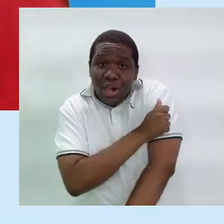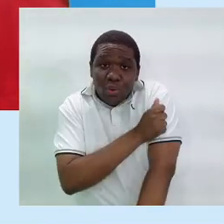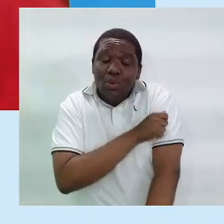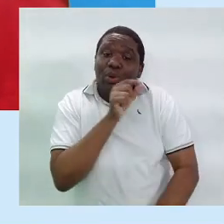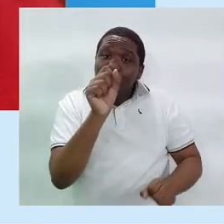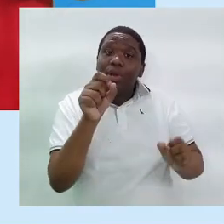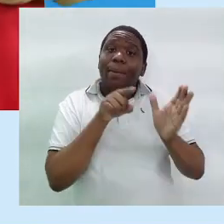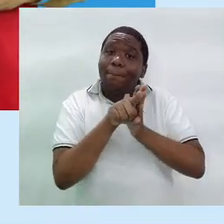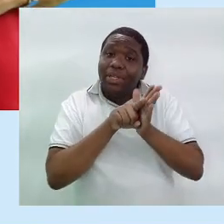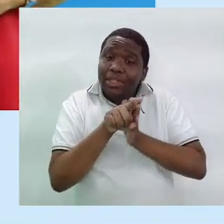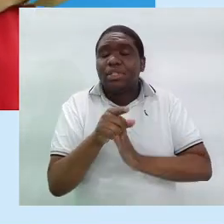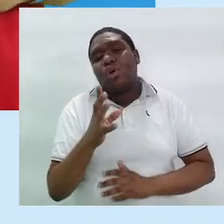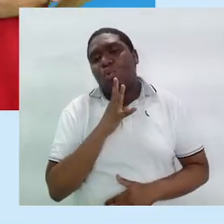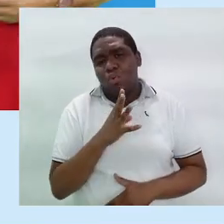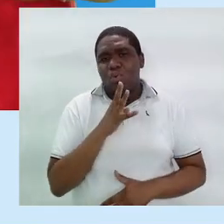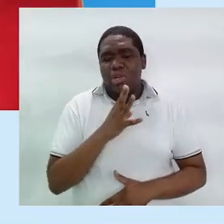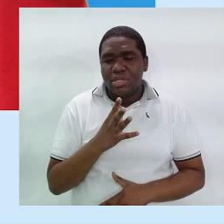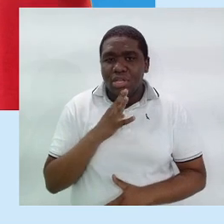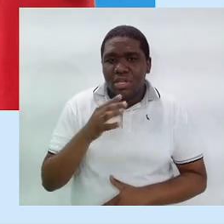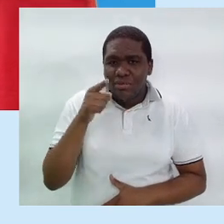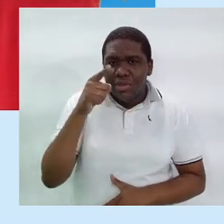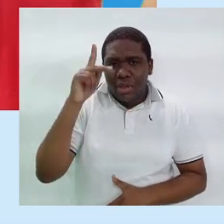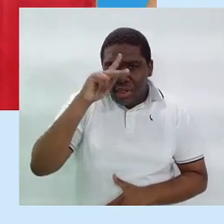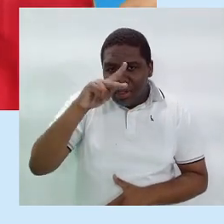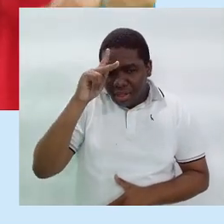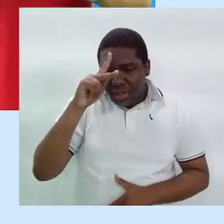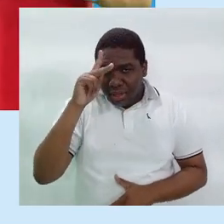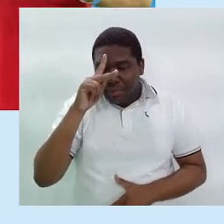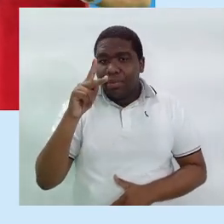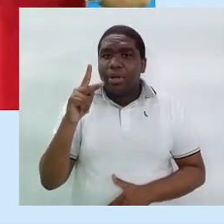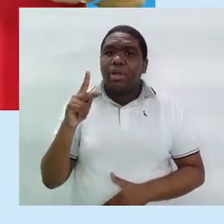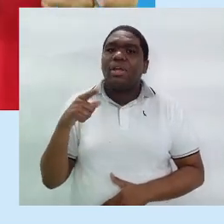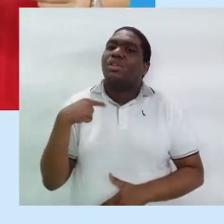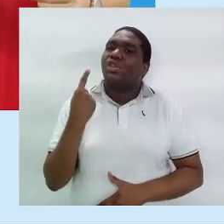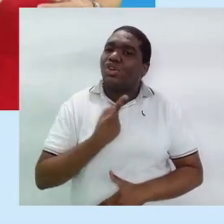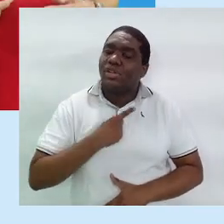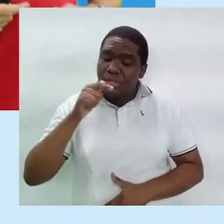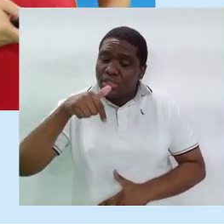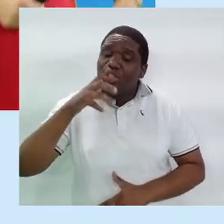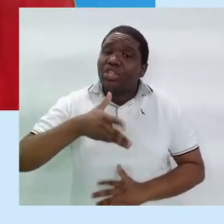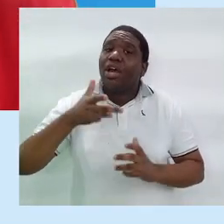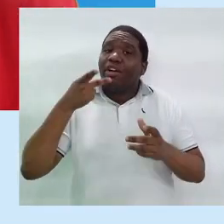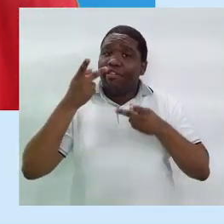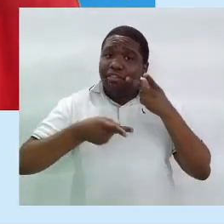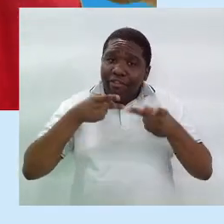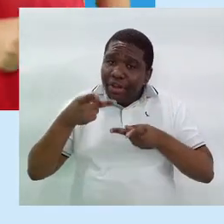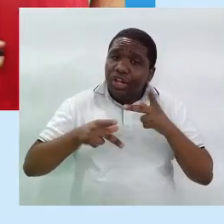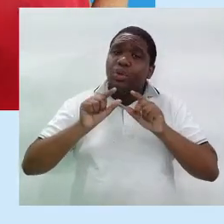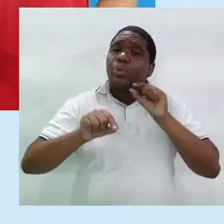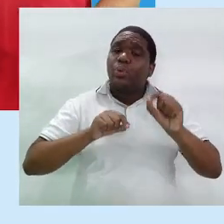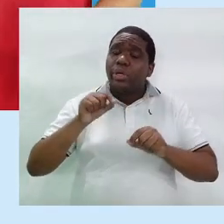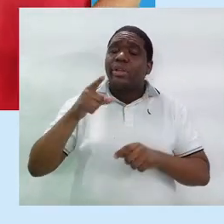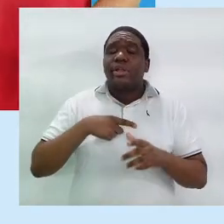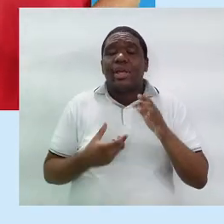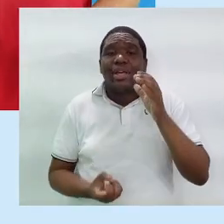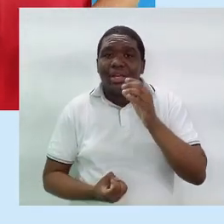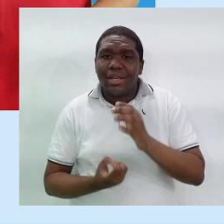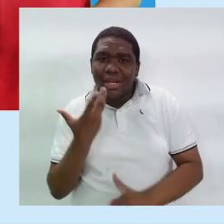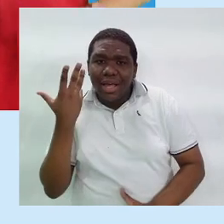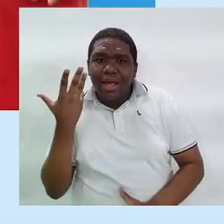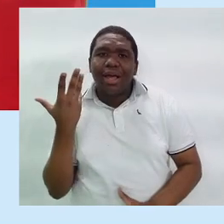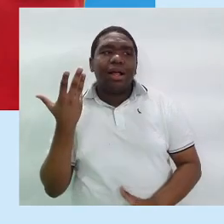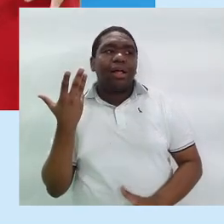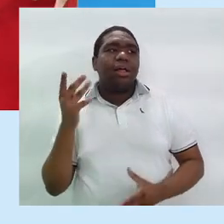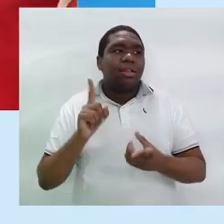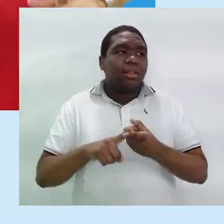pesquisar e conhecer. Lembram que em nossa série nós falamos muito de que a origem, falamos muito